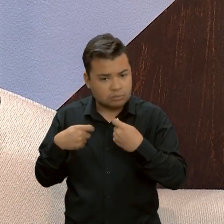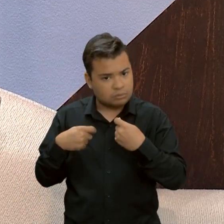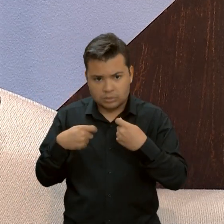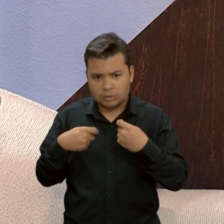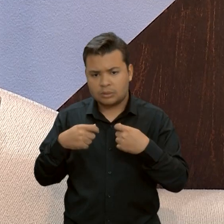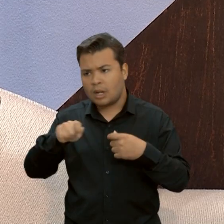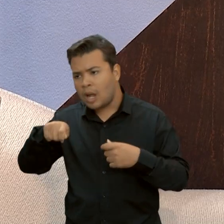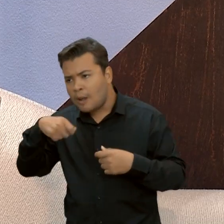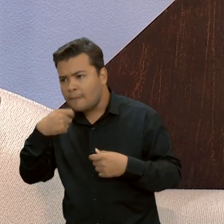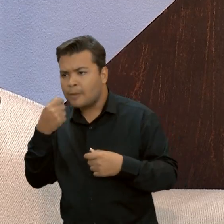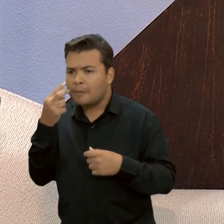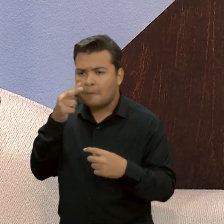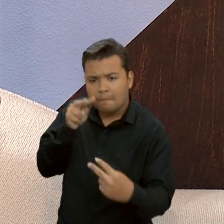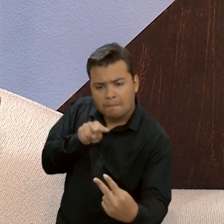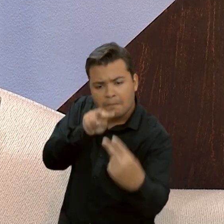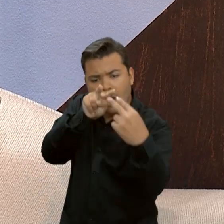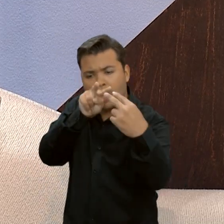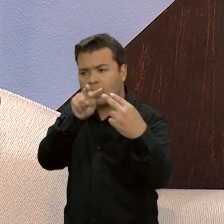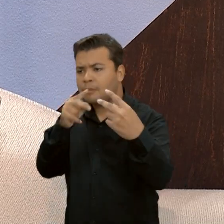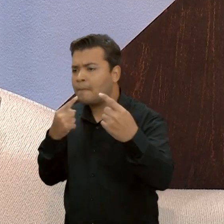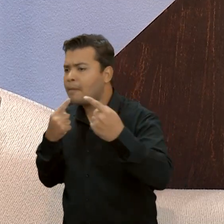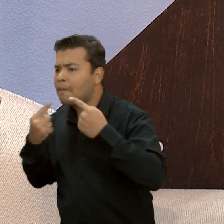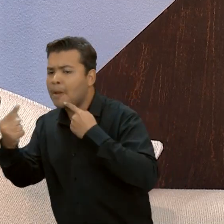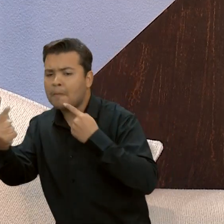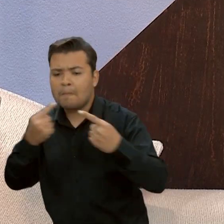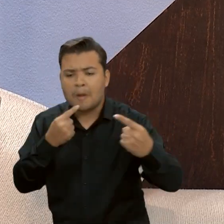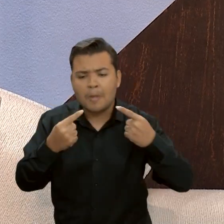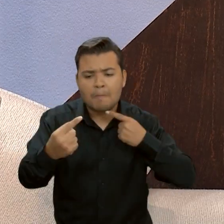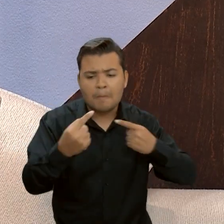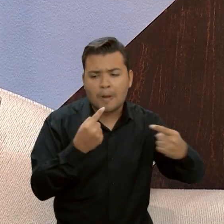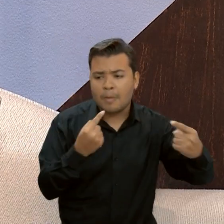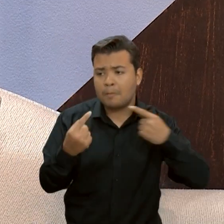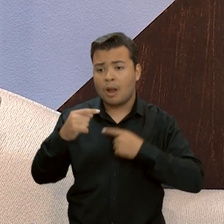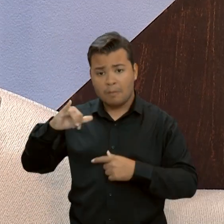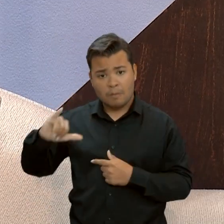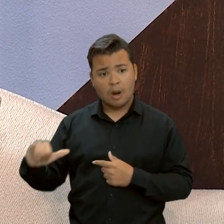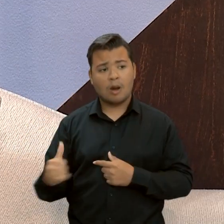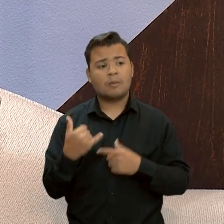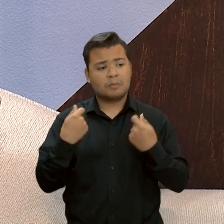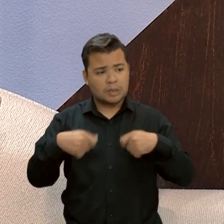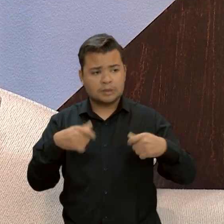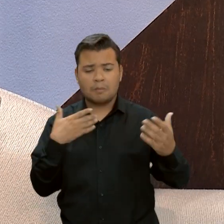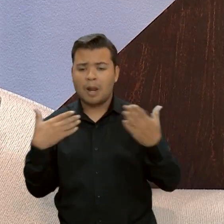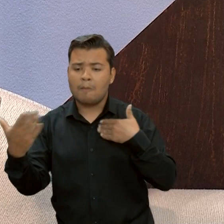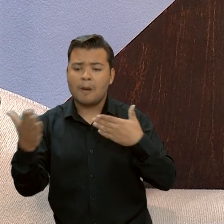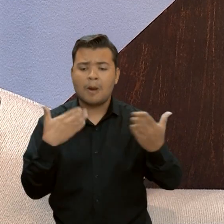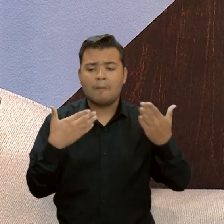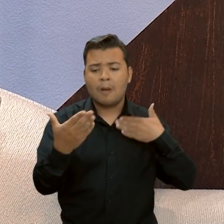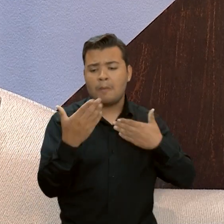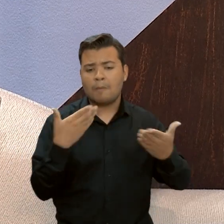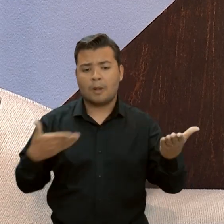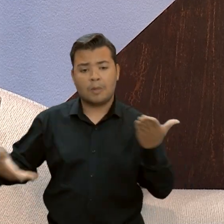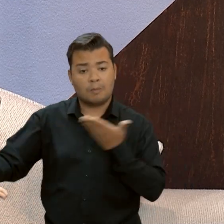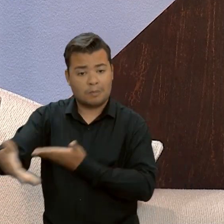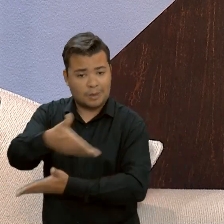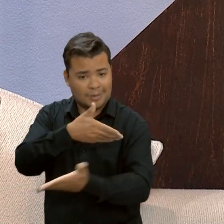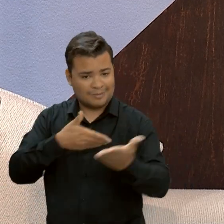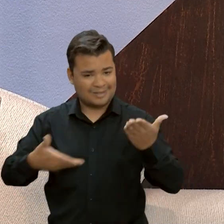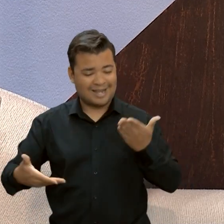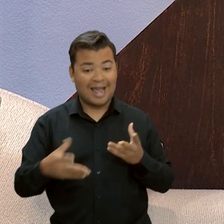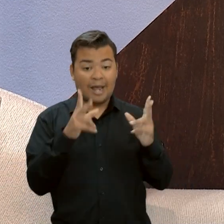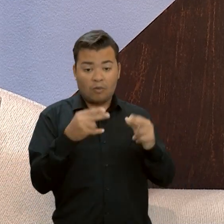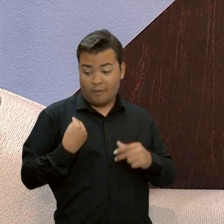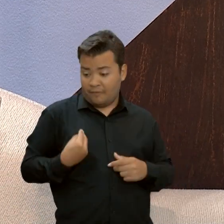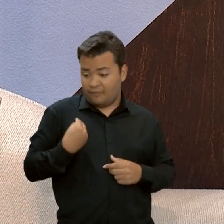nós conversarmos sobre coisas diversificadas, para nós mostrarmos ali que nós fizemos uma pausa na correria do dia a